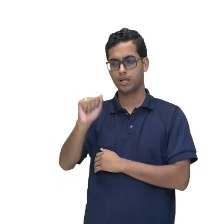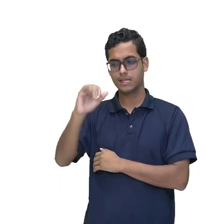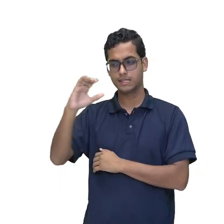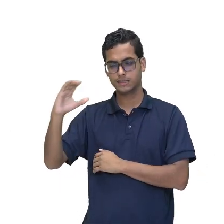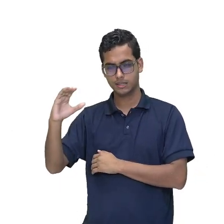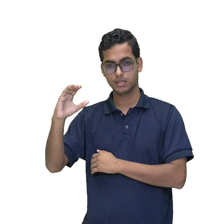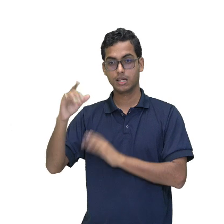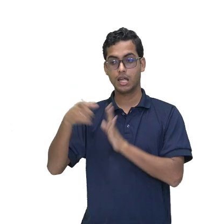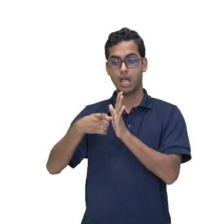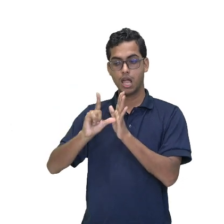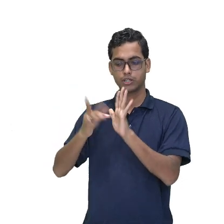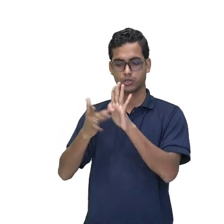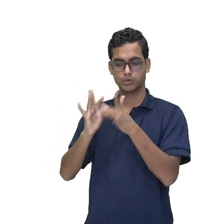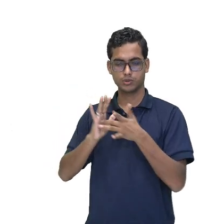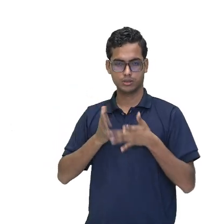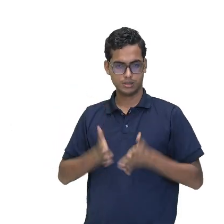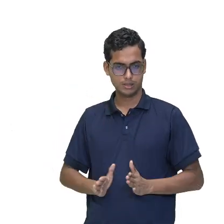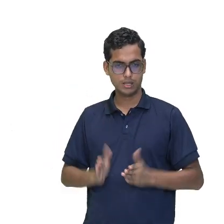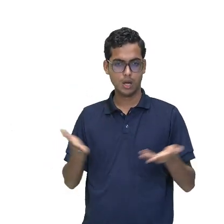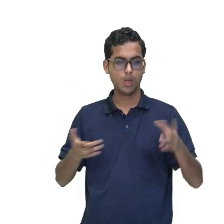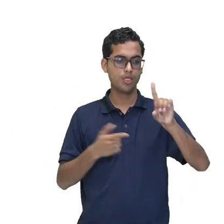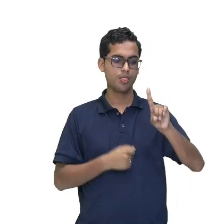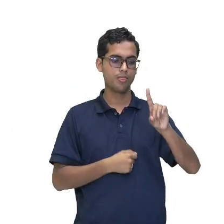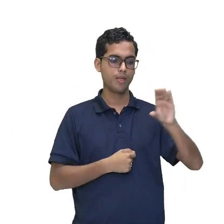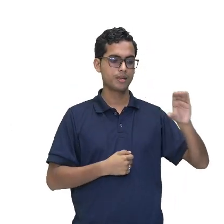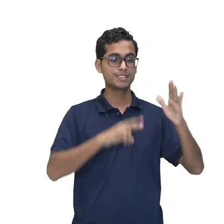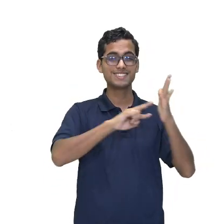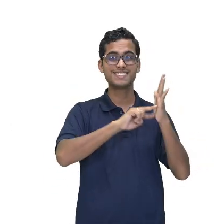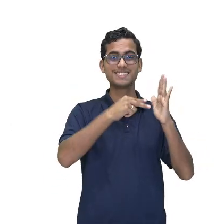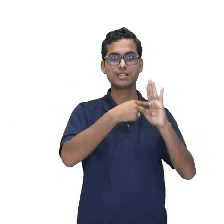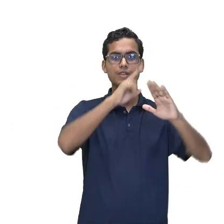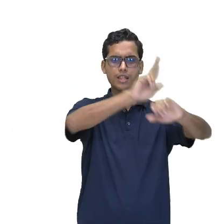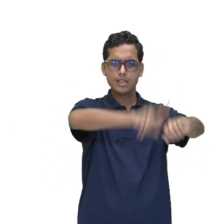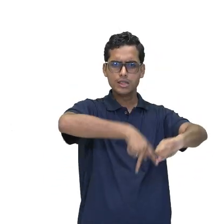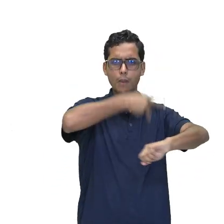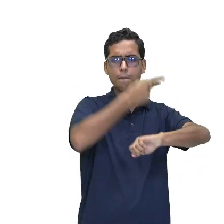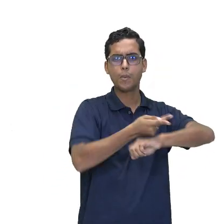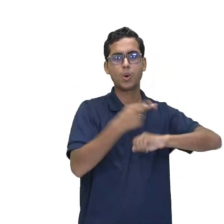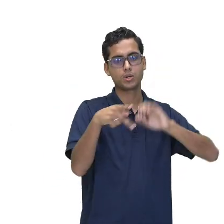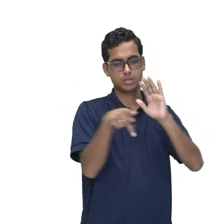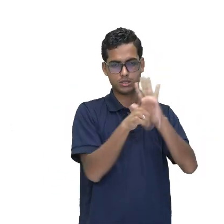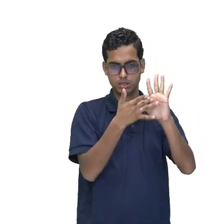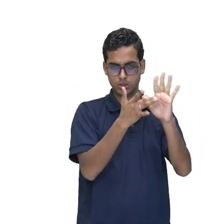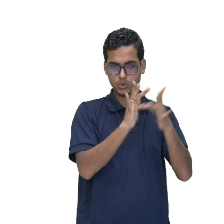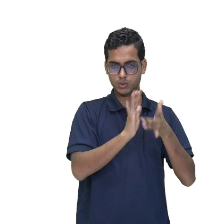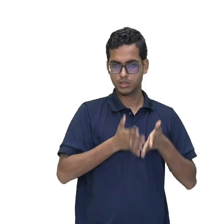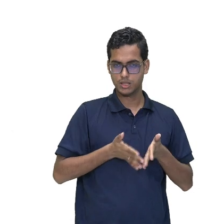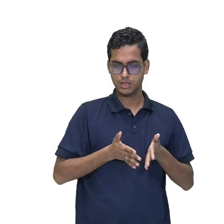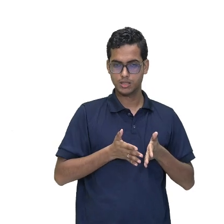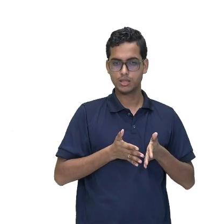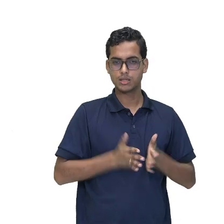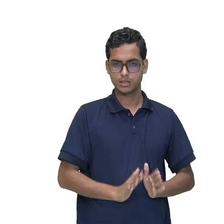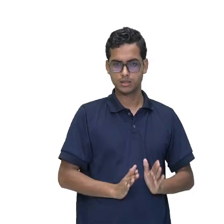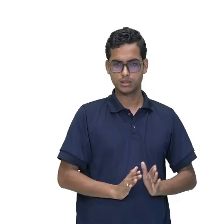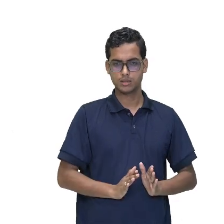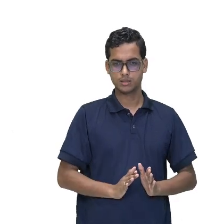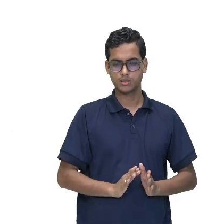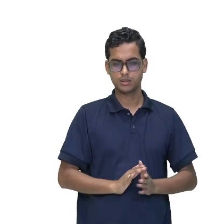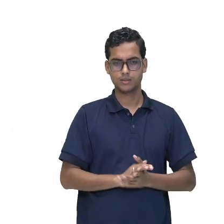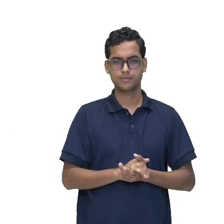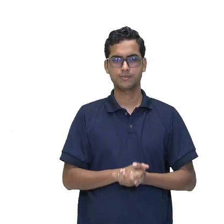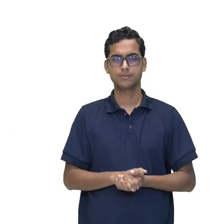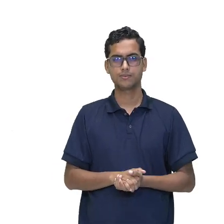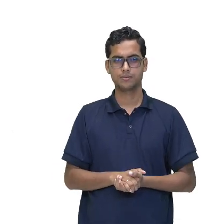nós vamos ter ali o DC, que é a contagem do depois de Cristo, tendo como marco zero, então, o nascimento de